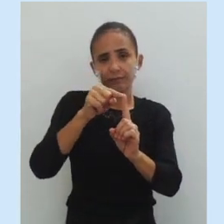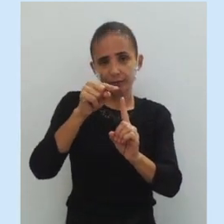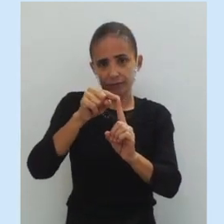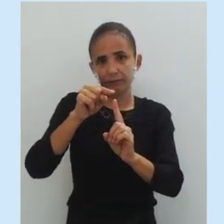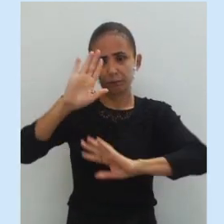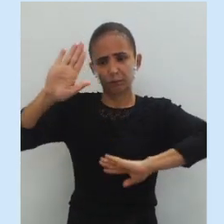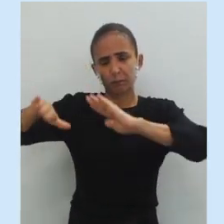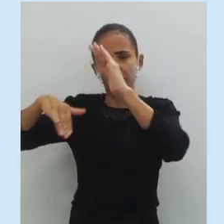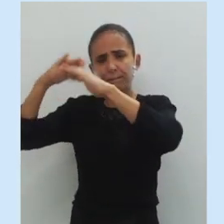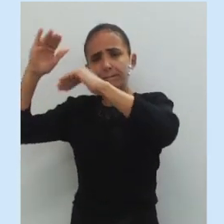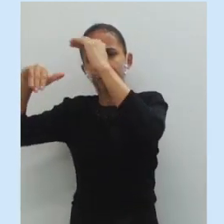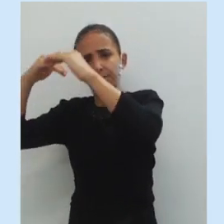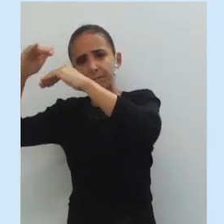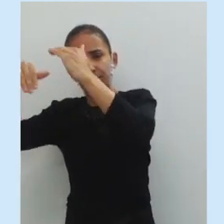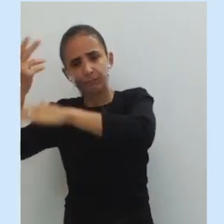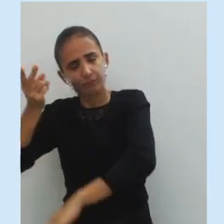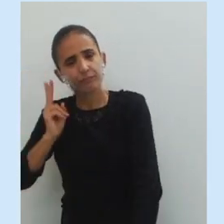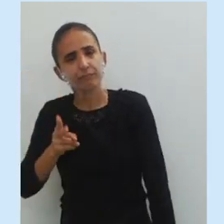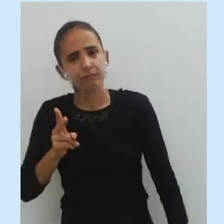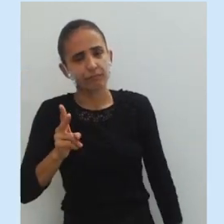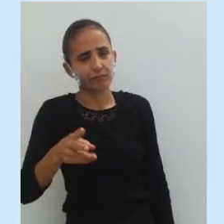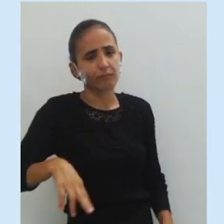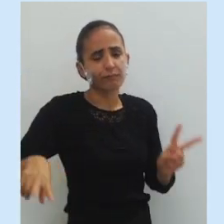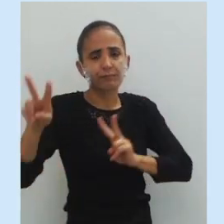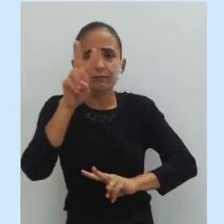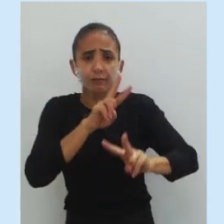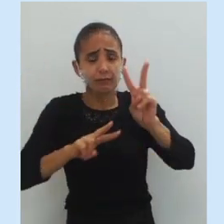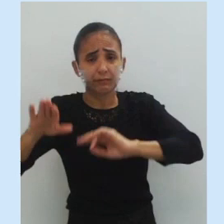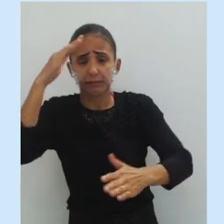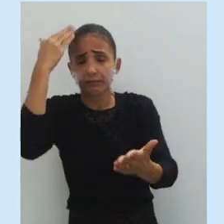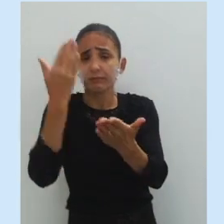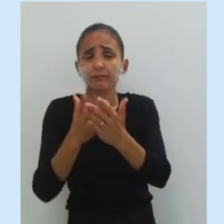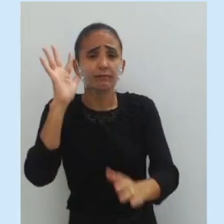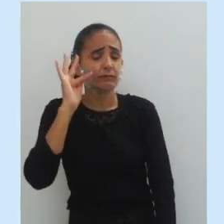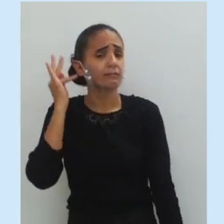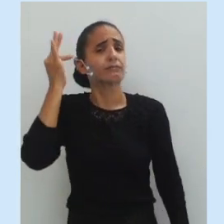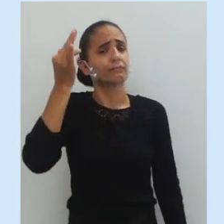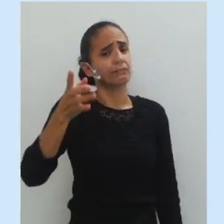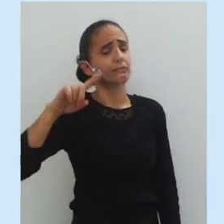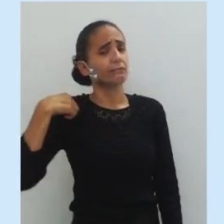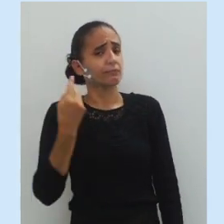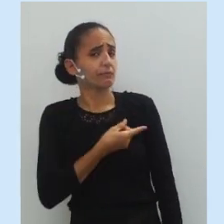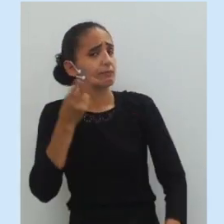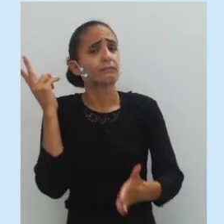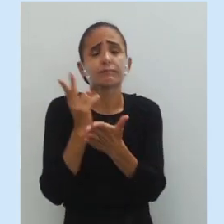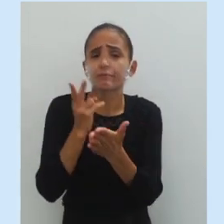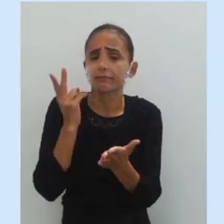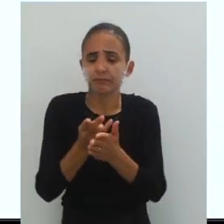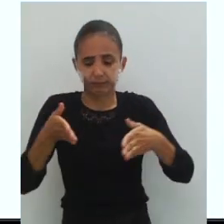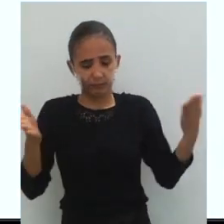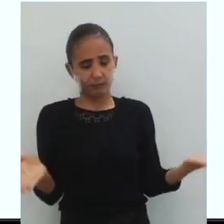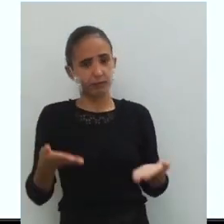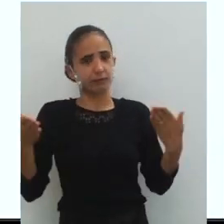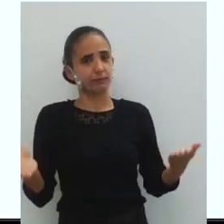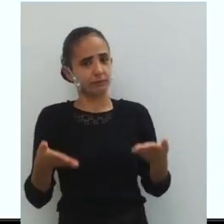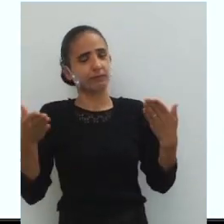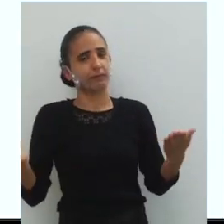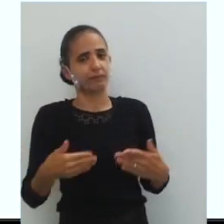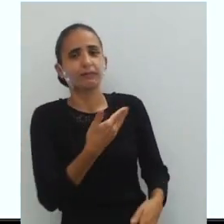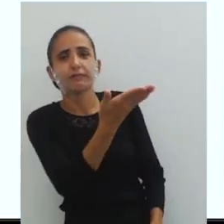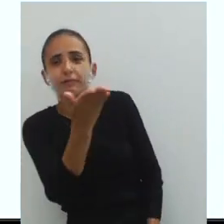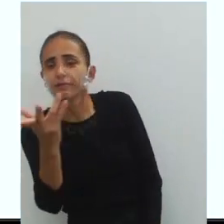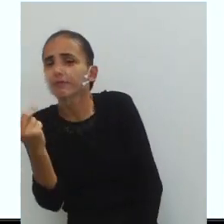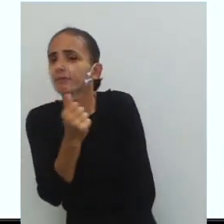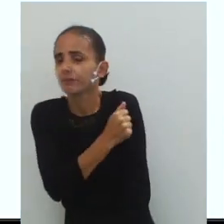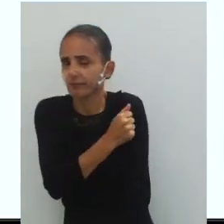a longo prazo e com visões de futuros, né? E a gente está sempre ali motivando os